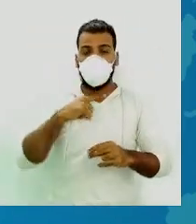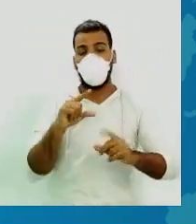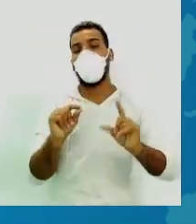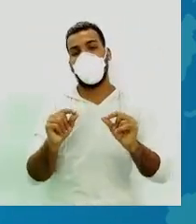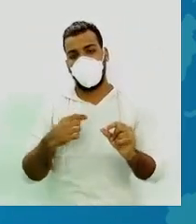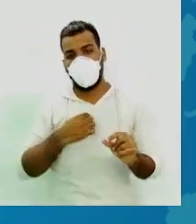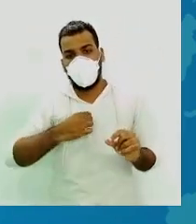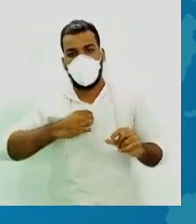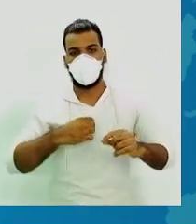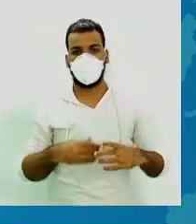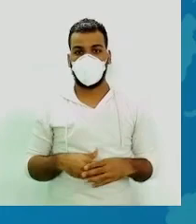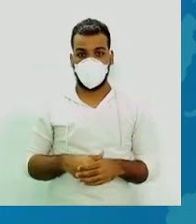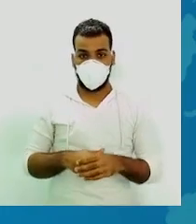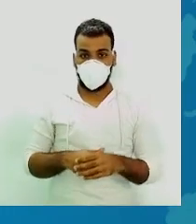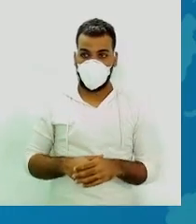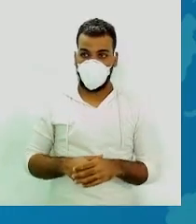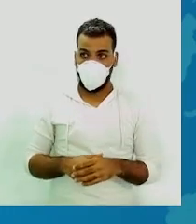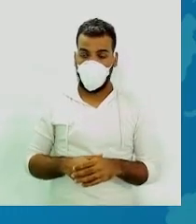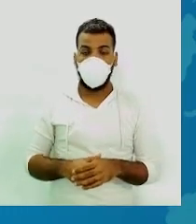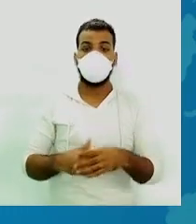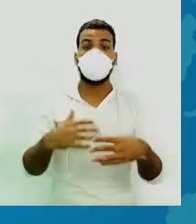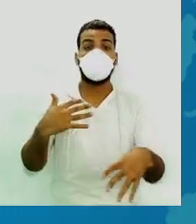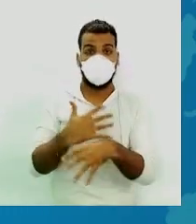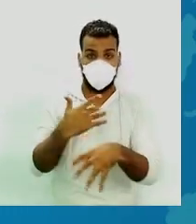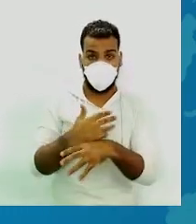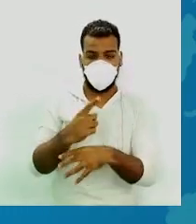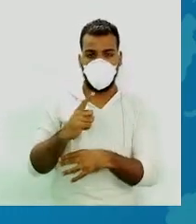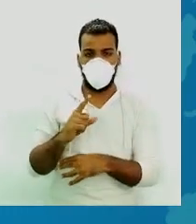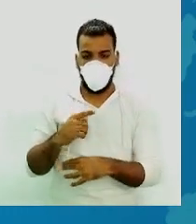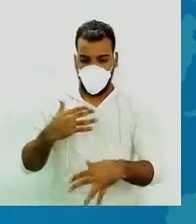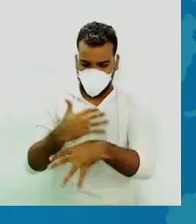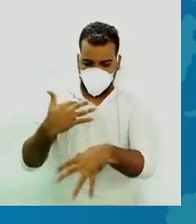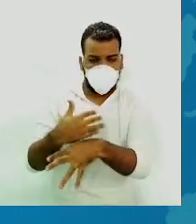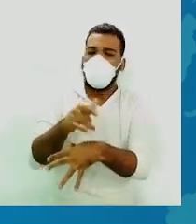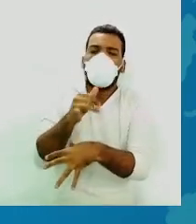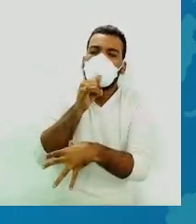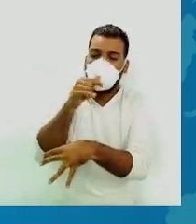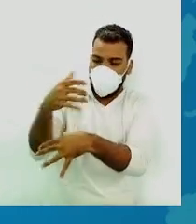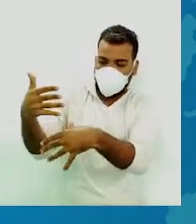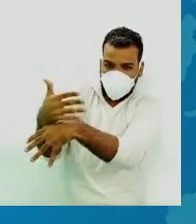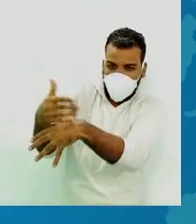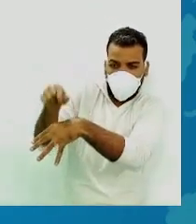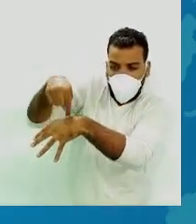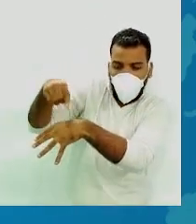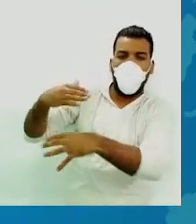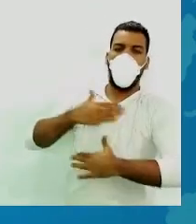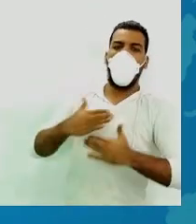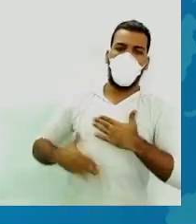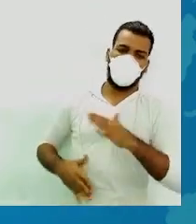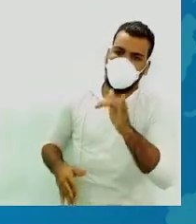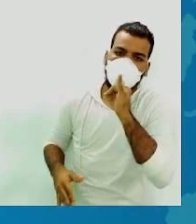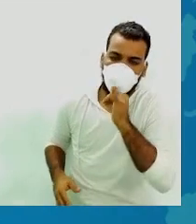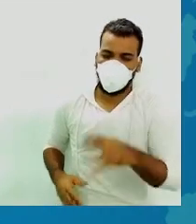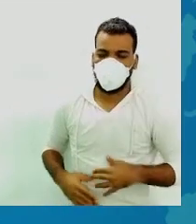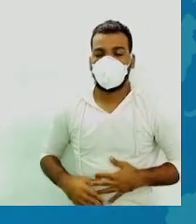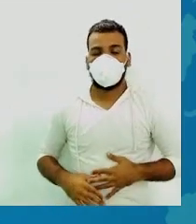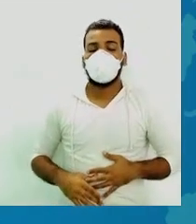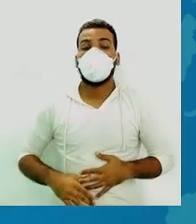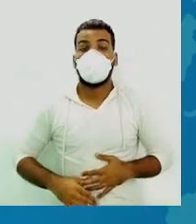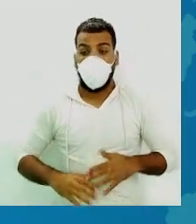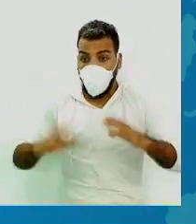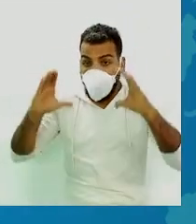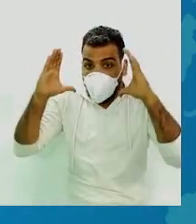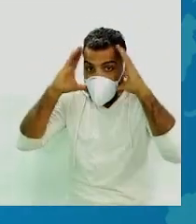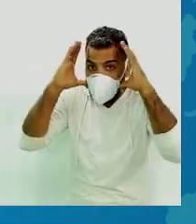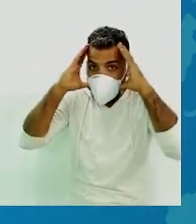maneira: a cidade seria o quê? O corpo, ok? Seria o corpo. E a cabeça que